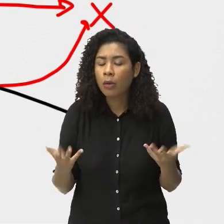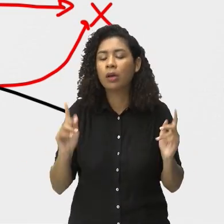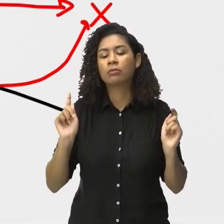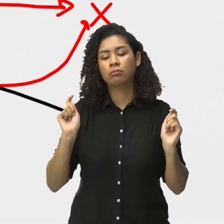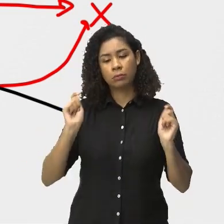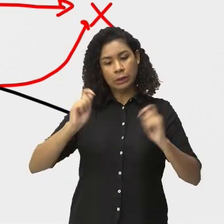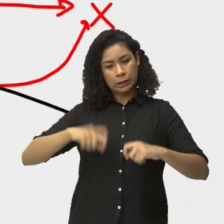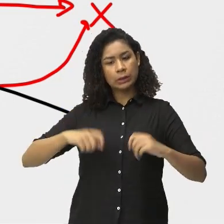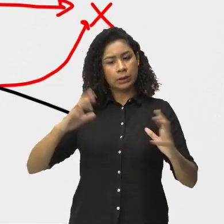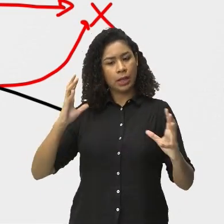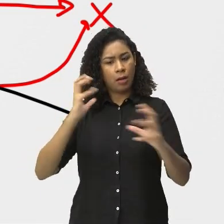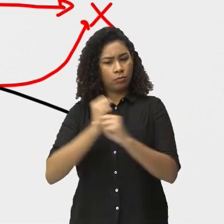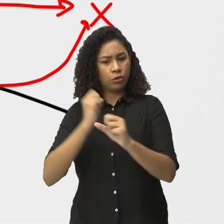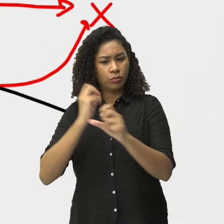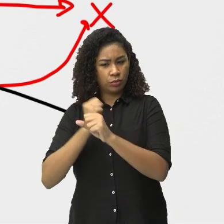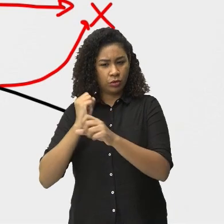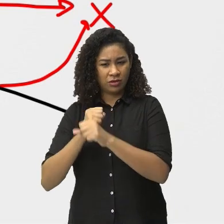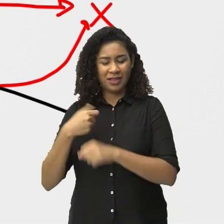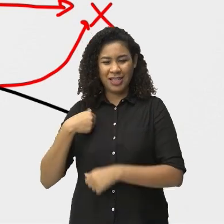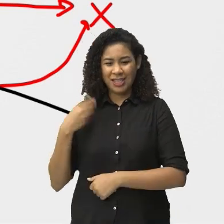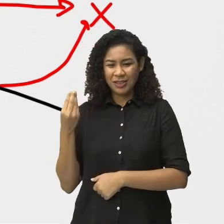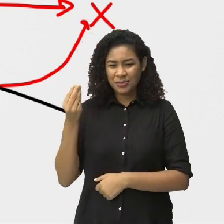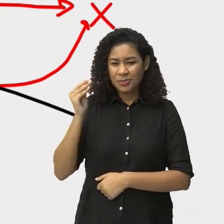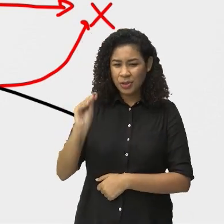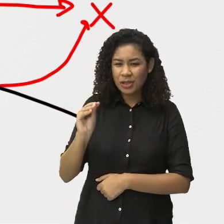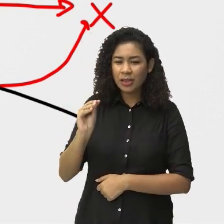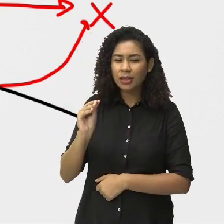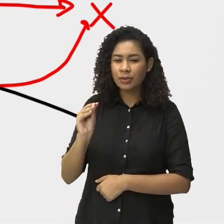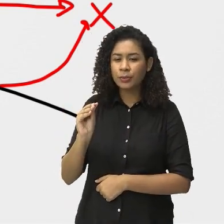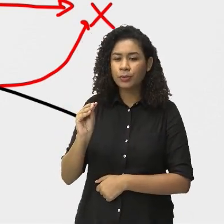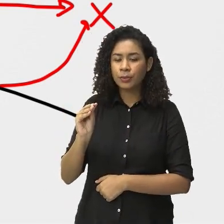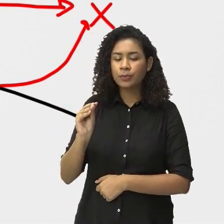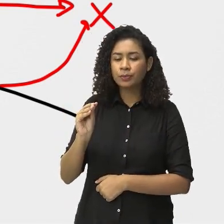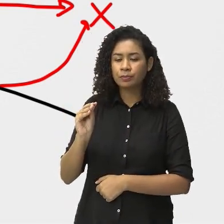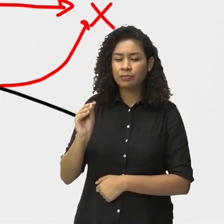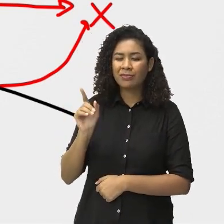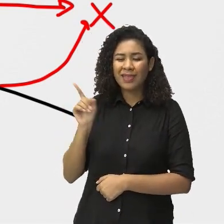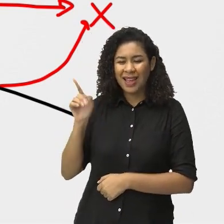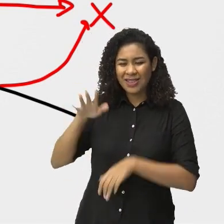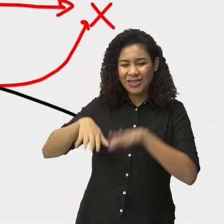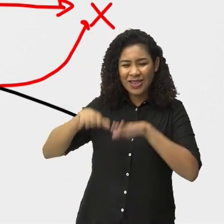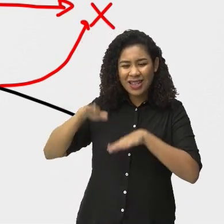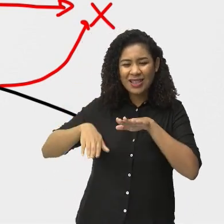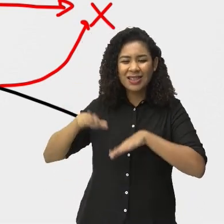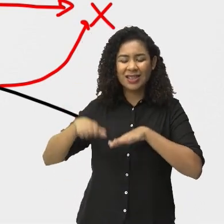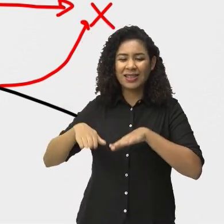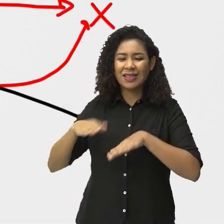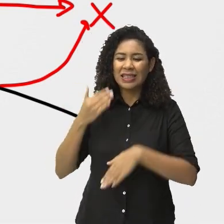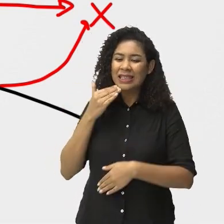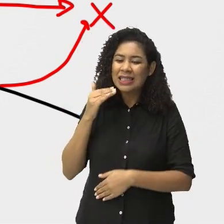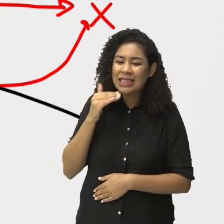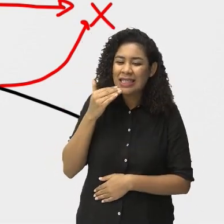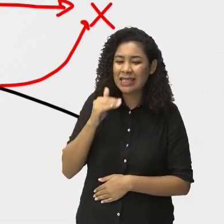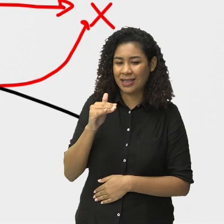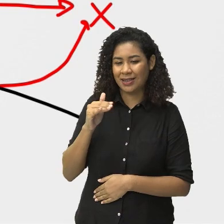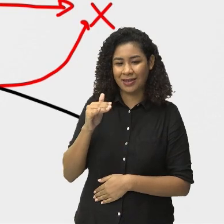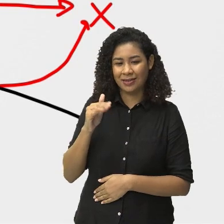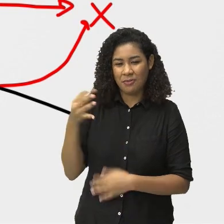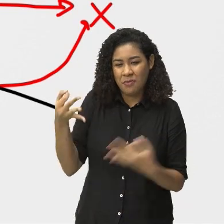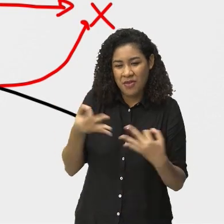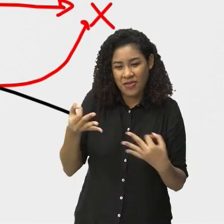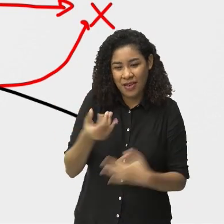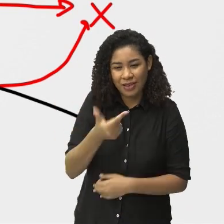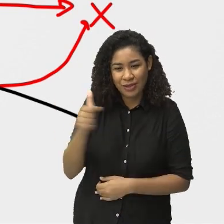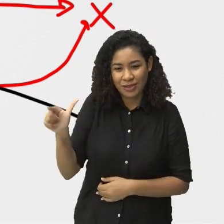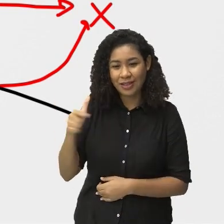distância. Estou fazendo aqui com o pincel no quadro digital, pessoal, por isso que às vezes não sai assim com tanta perfeição, tá? Estou